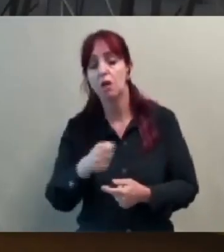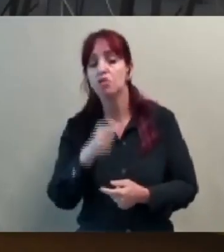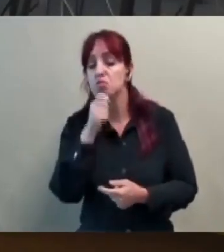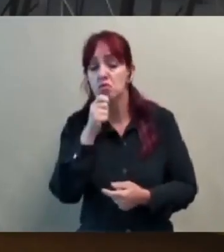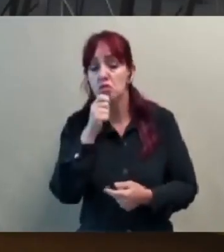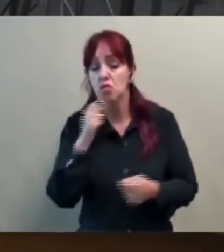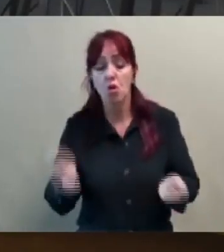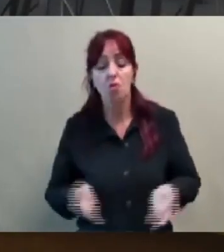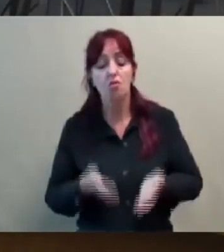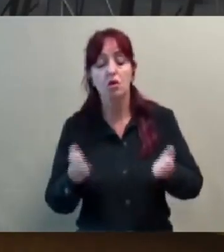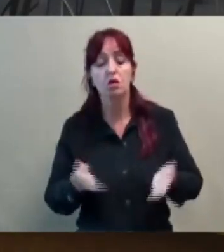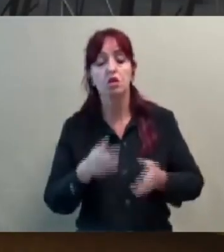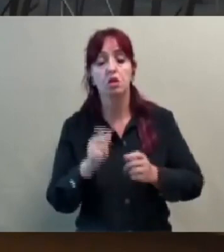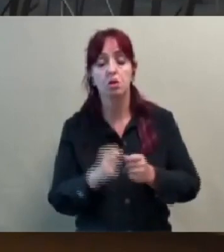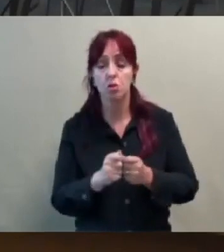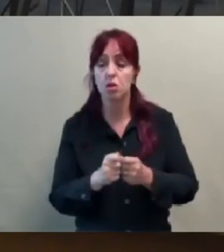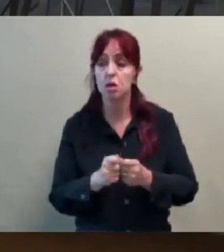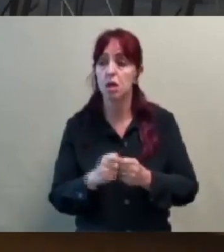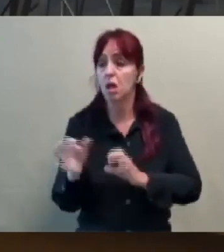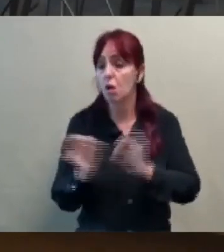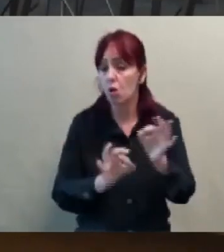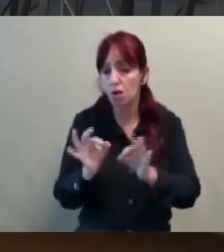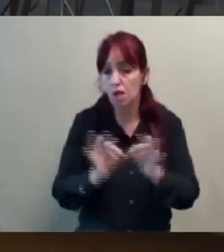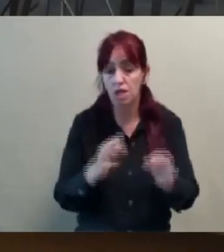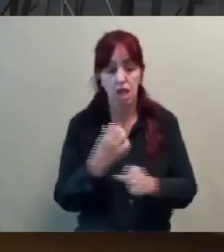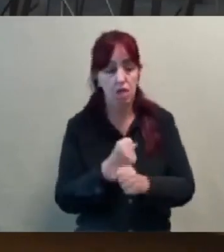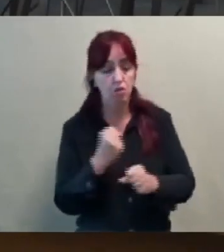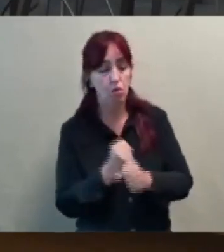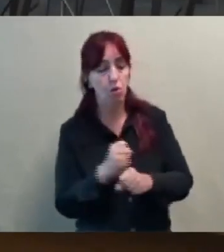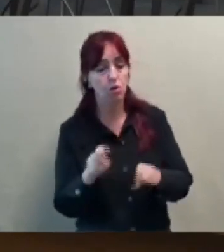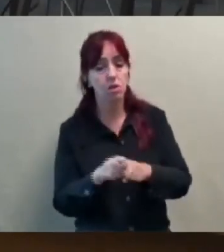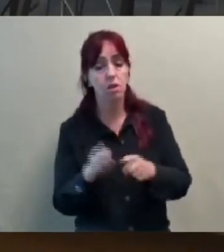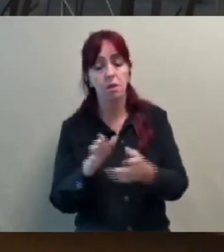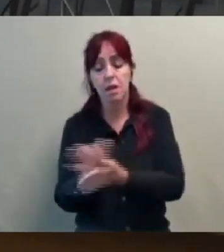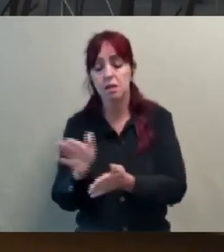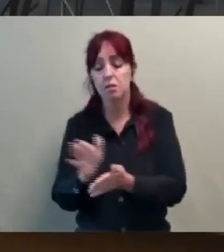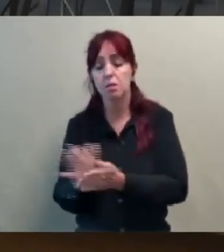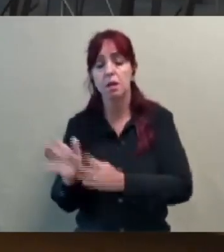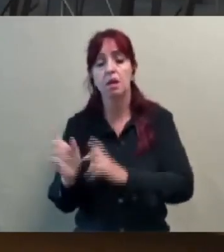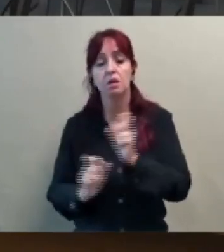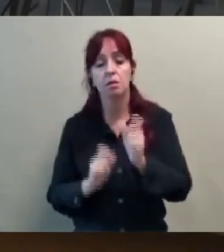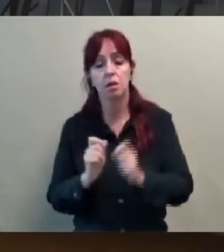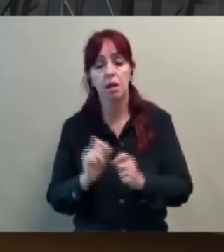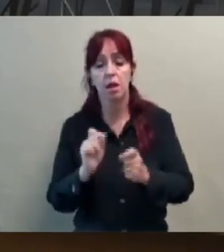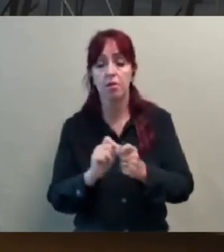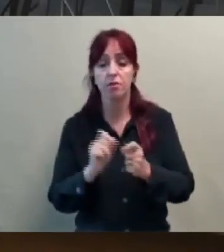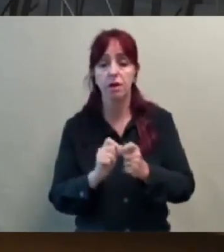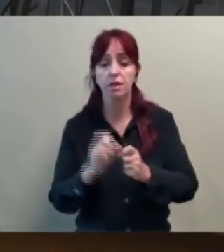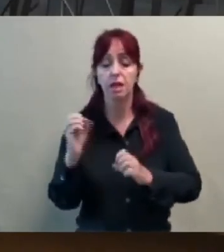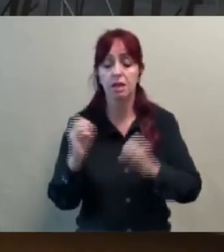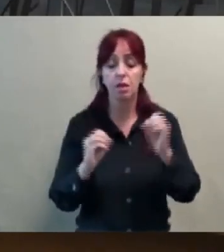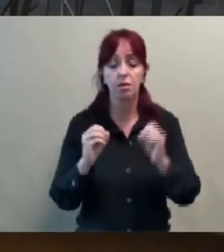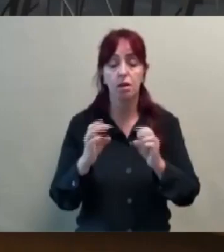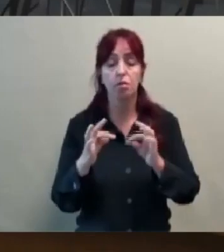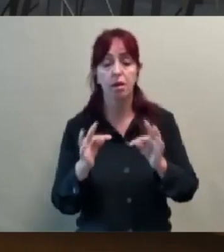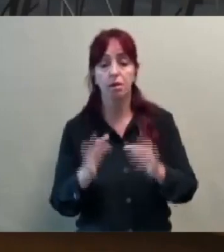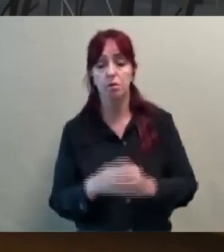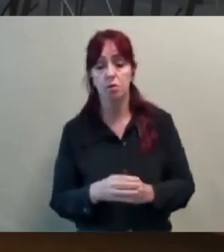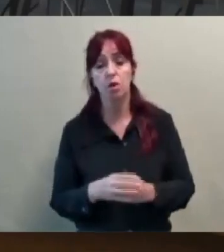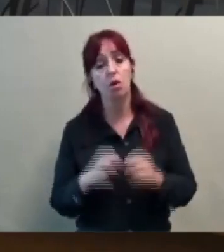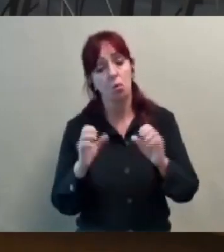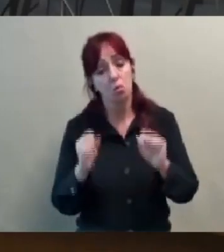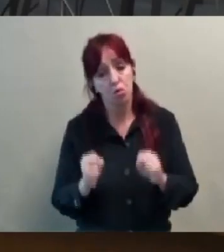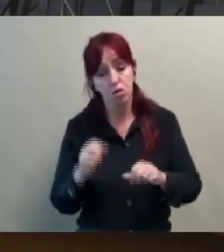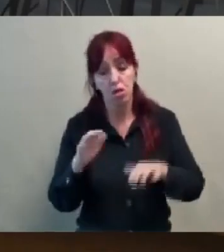em ajustar as contas, principalmente as despesas, e fazer pelo menos um 0 a 0 técnico ali? Ele podia ter feito,